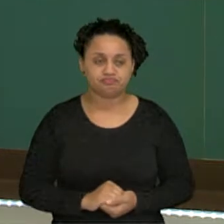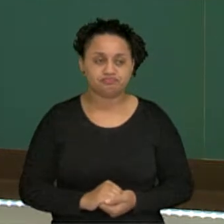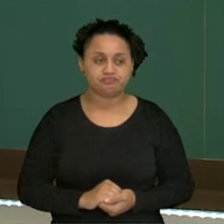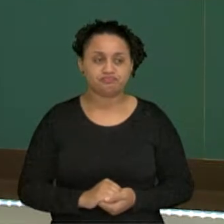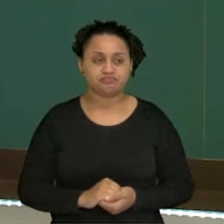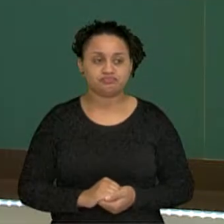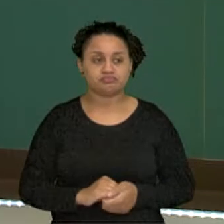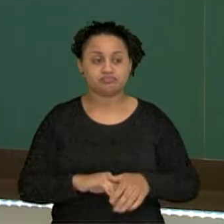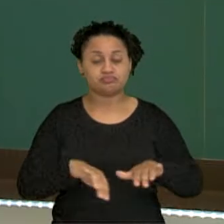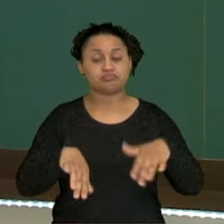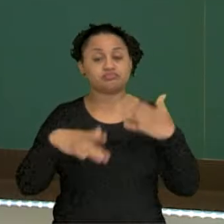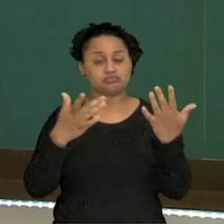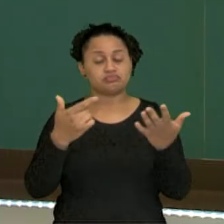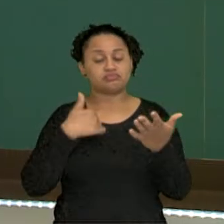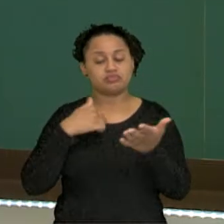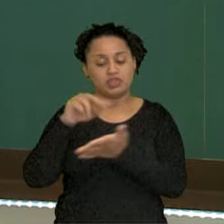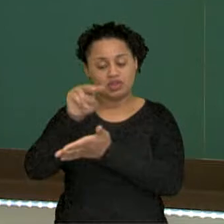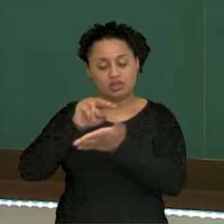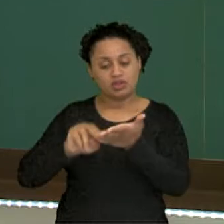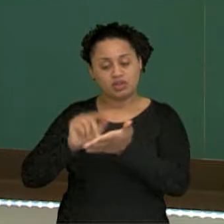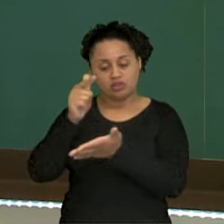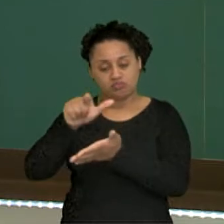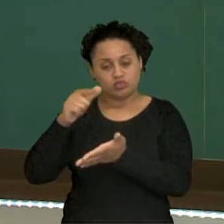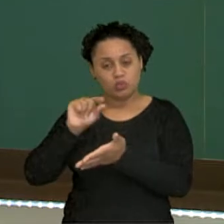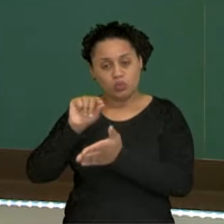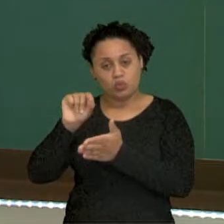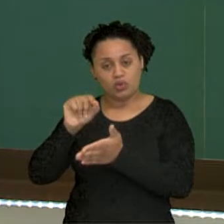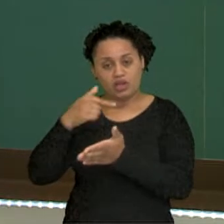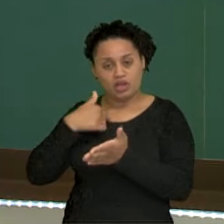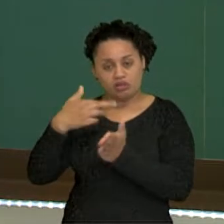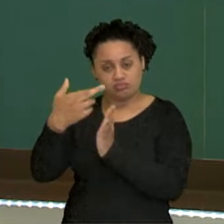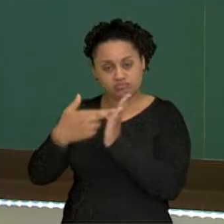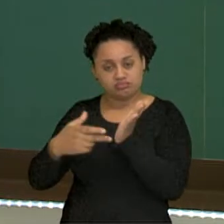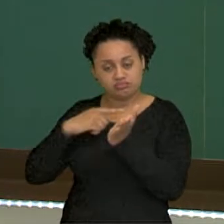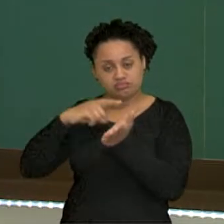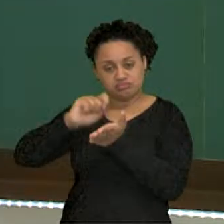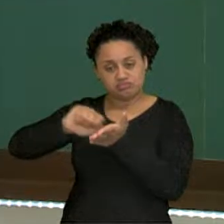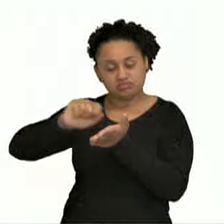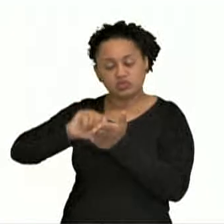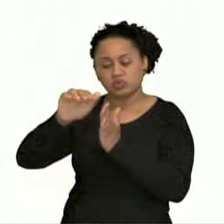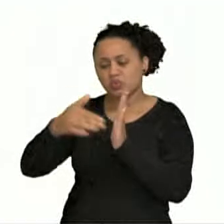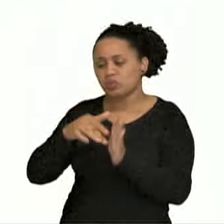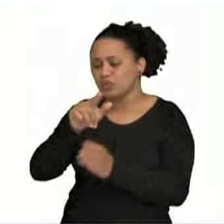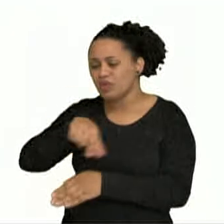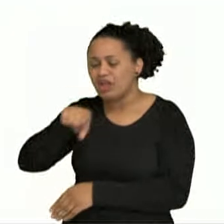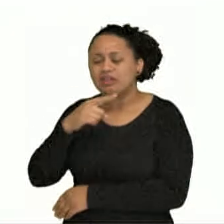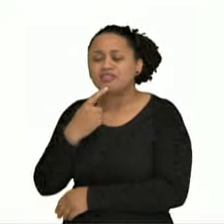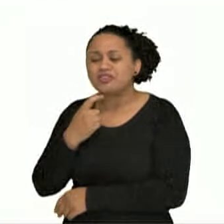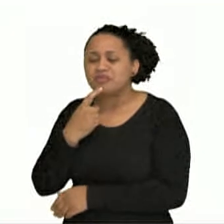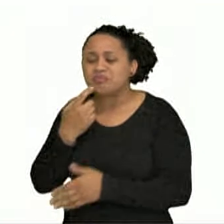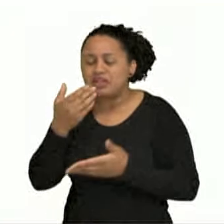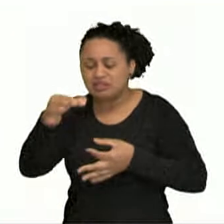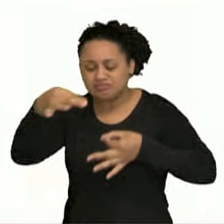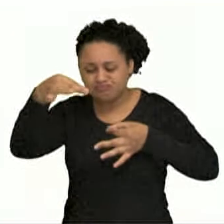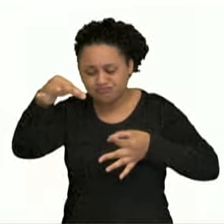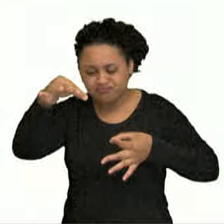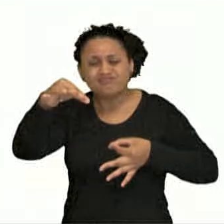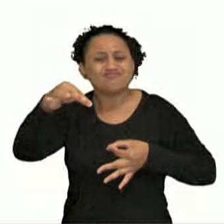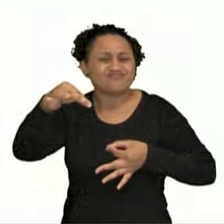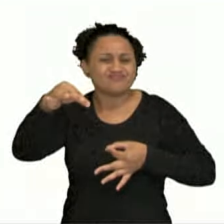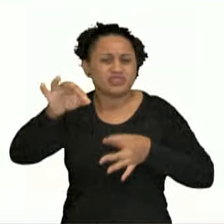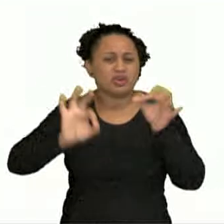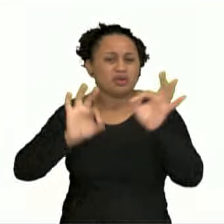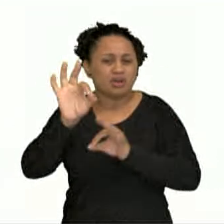Quando eu relia as minha escrita, assim toda avermelhada, para um português